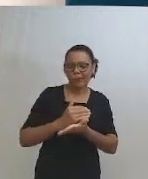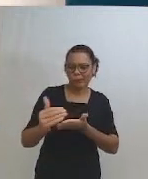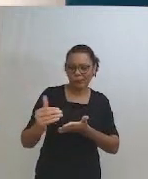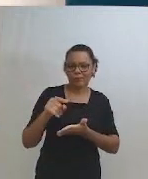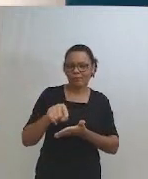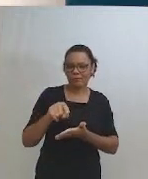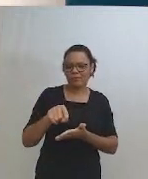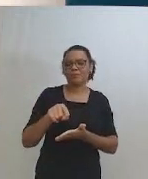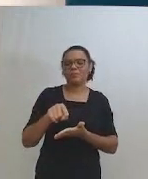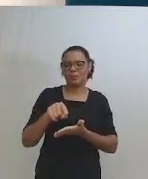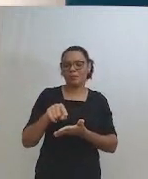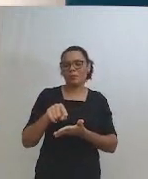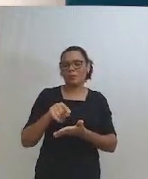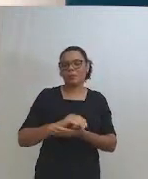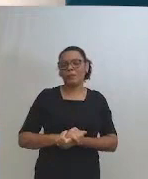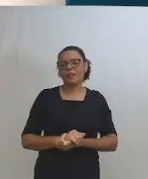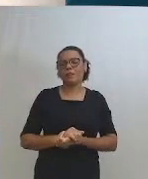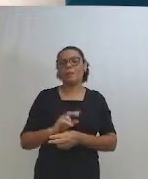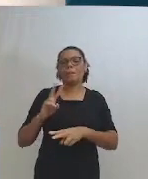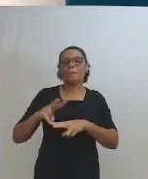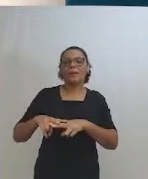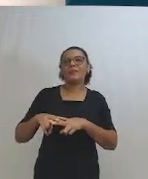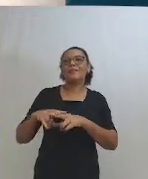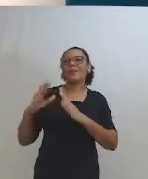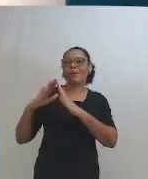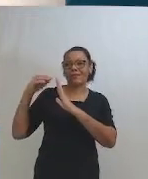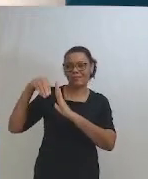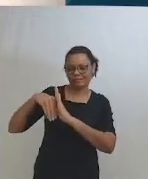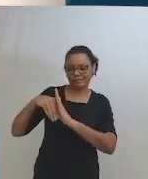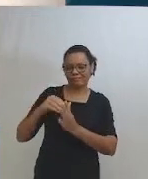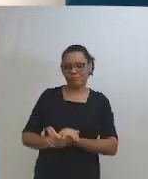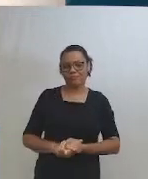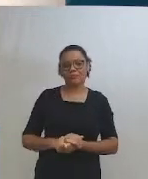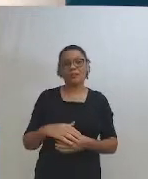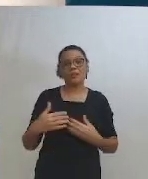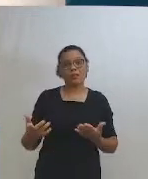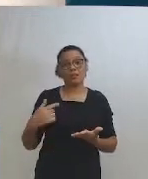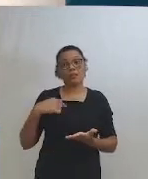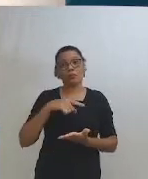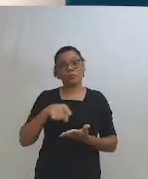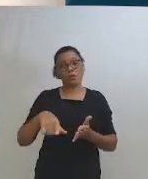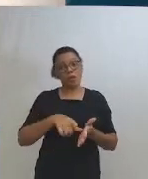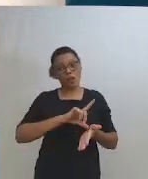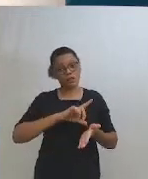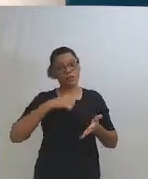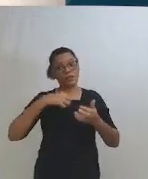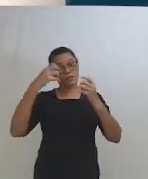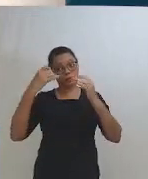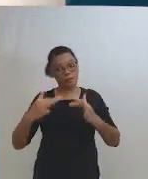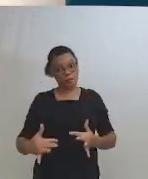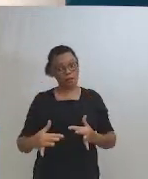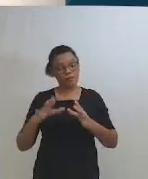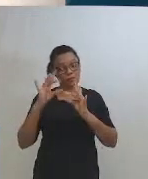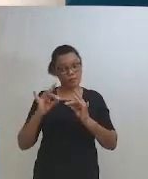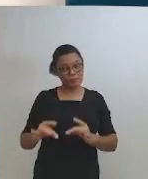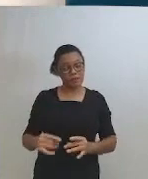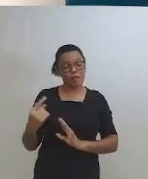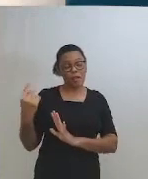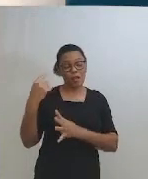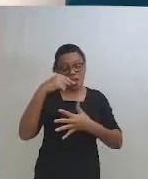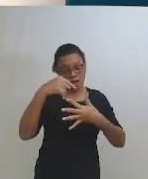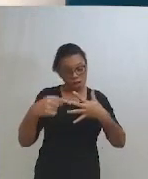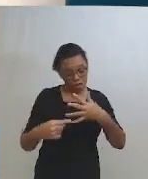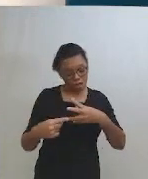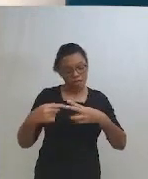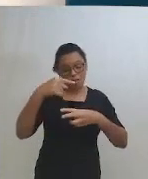por prisão domiciliar. Excelências, antes de tratar especificamente sobre cada ponto